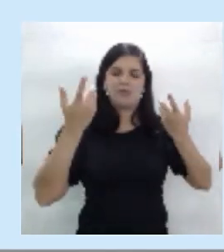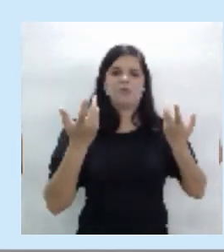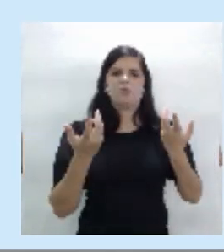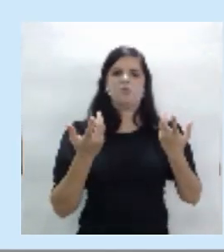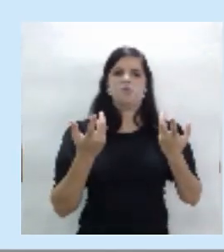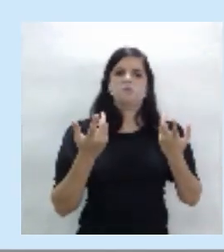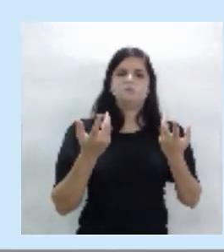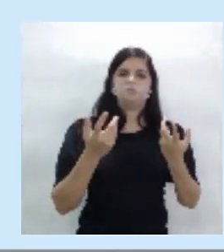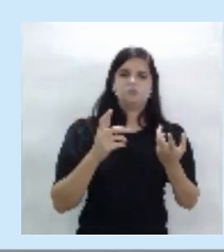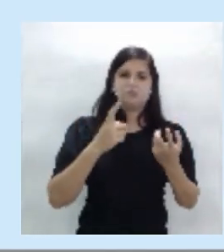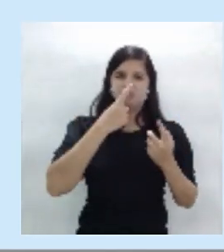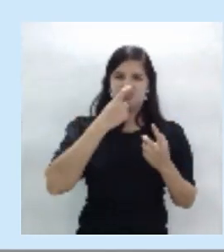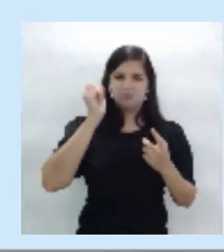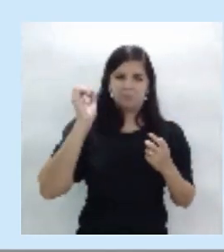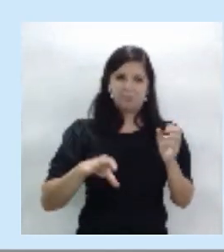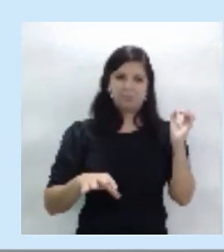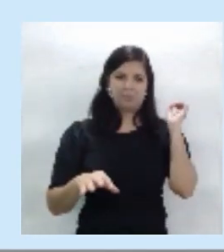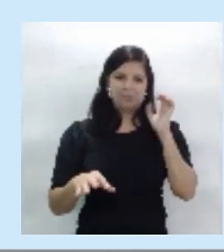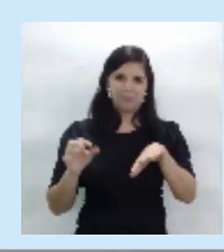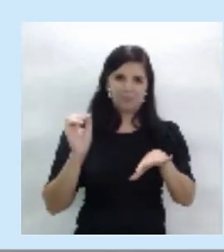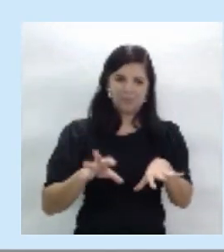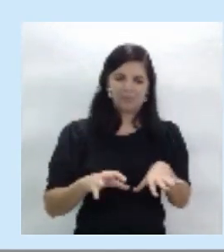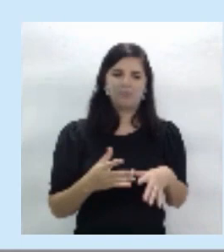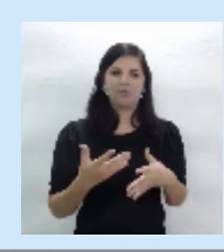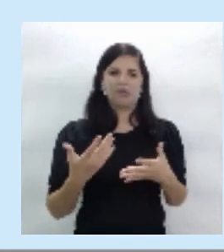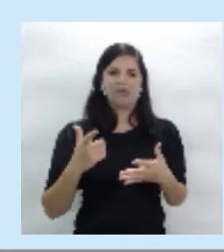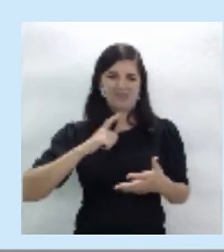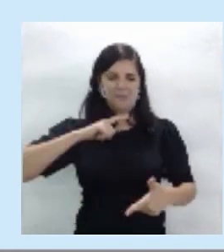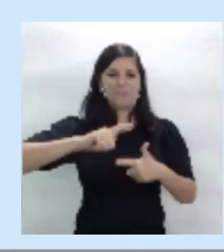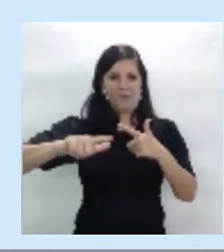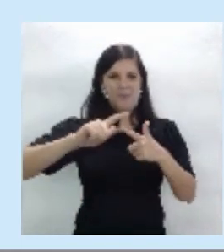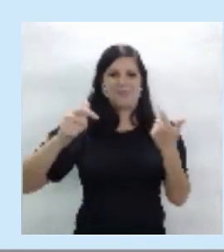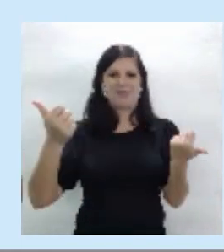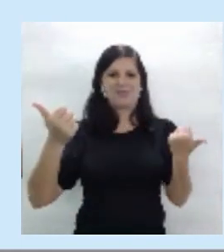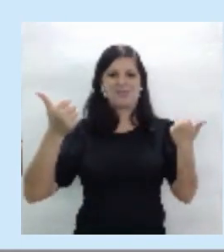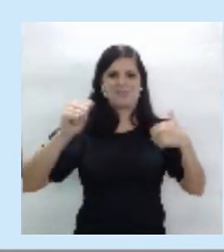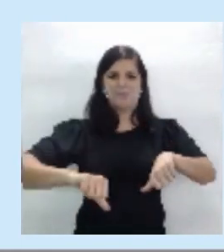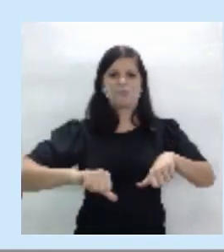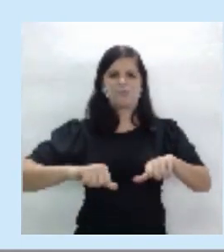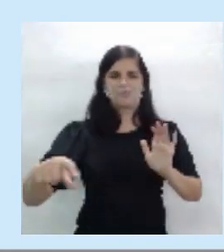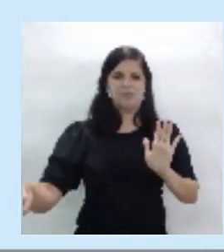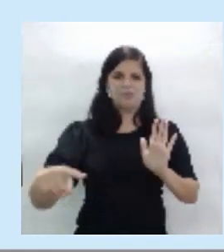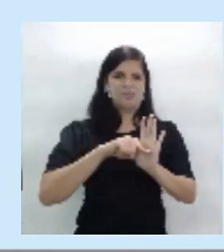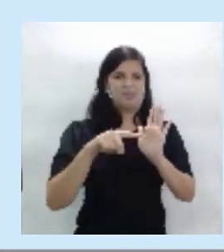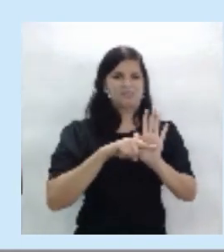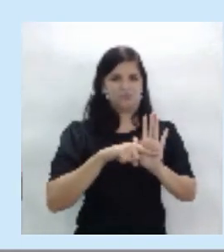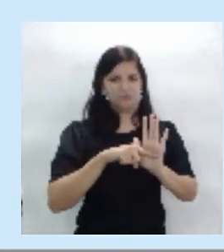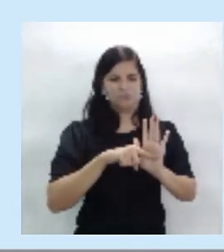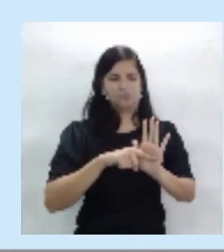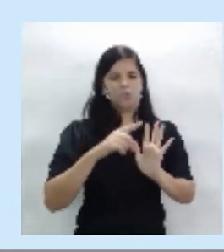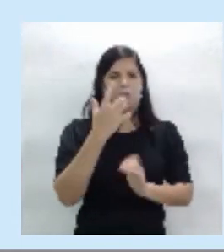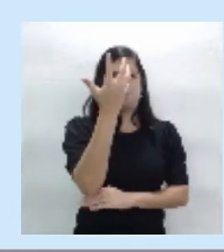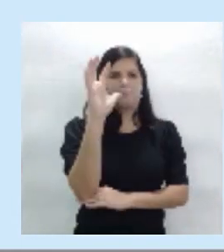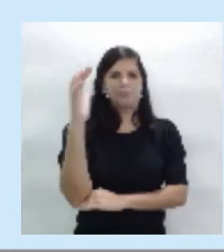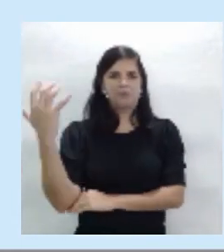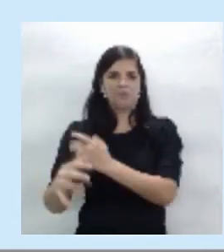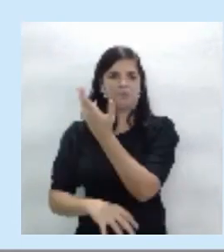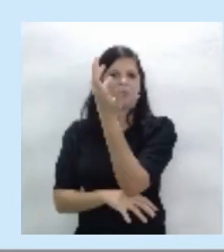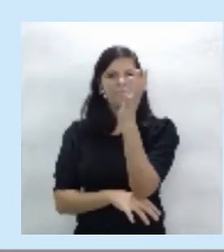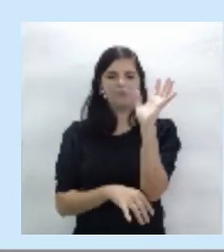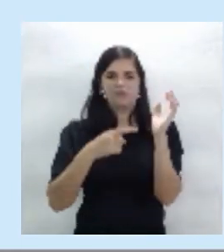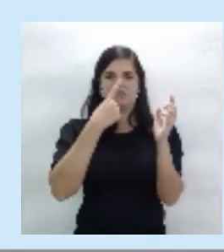grande quando nós poluímos, tá? Então, há um impacto negativo, tá, no meio ambiente quando